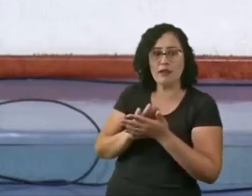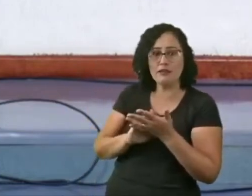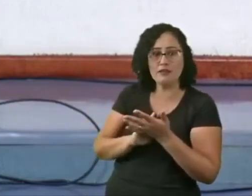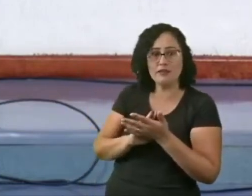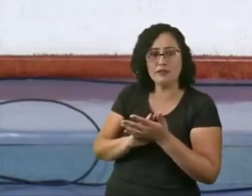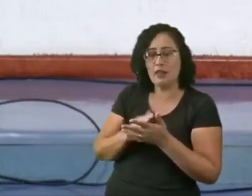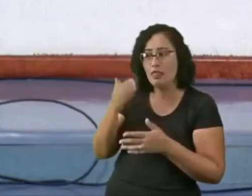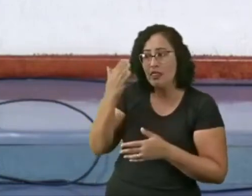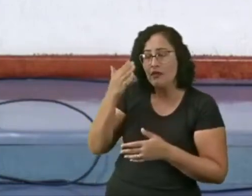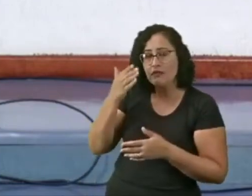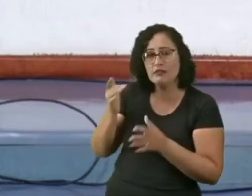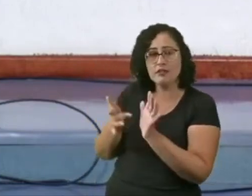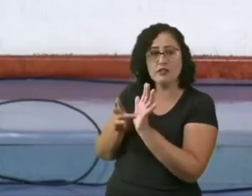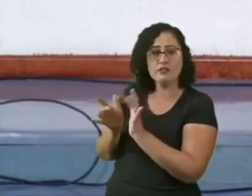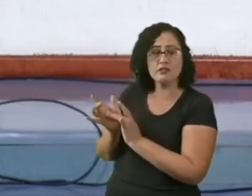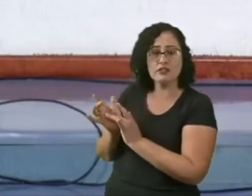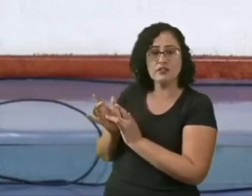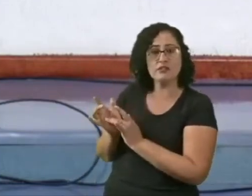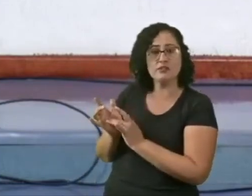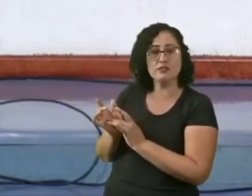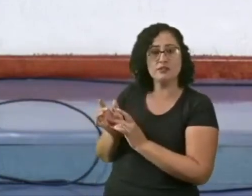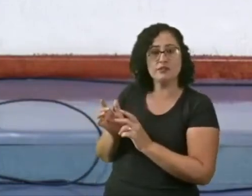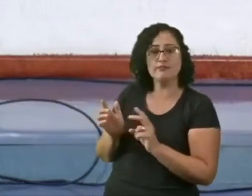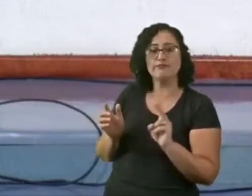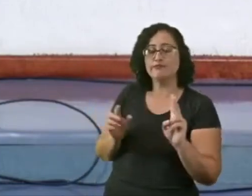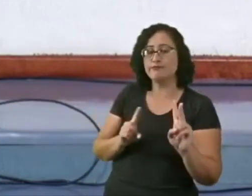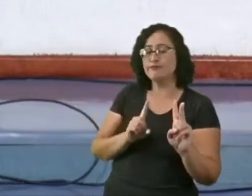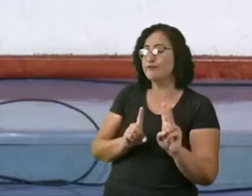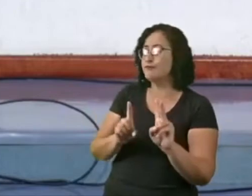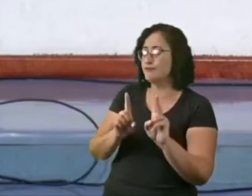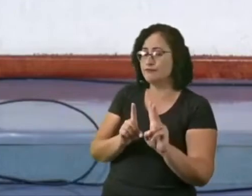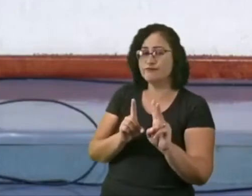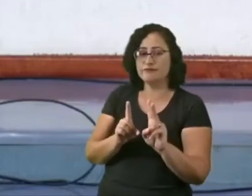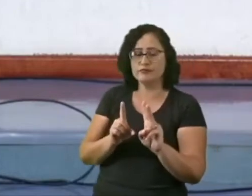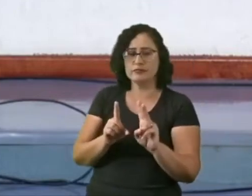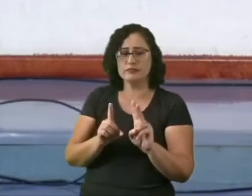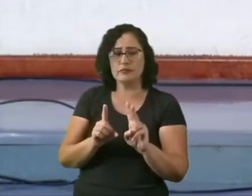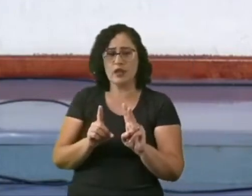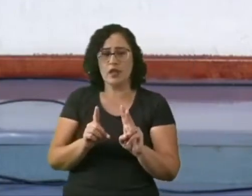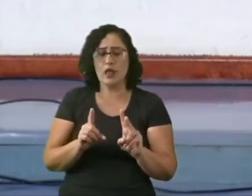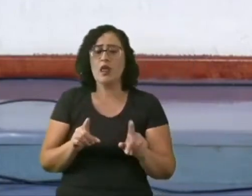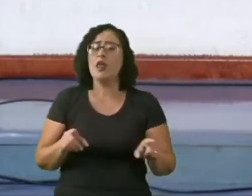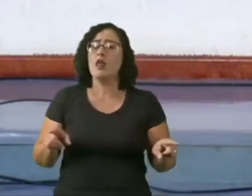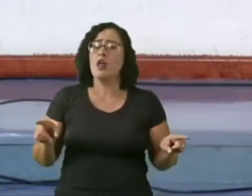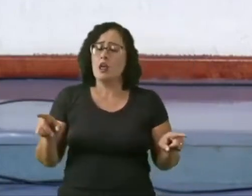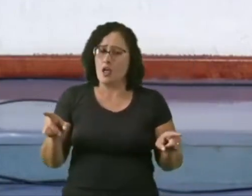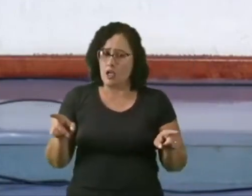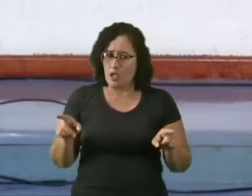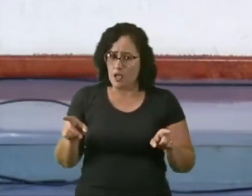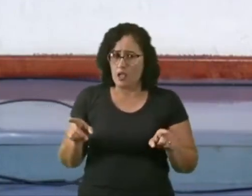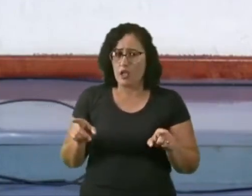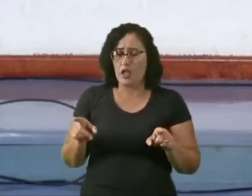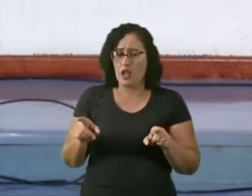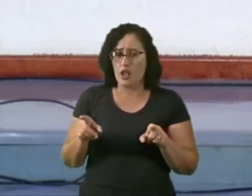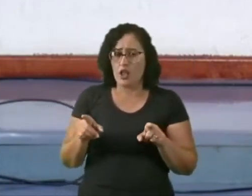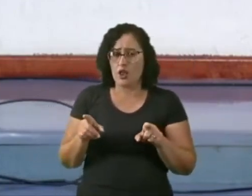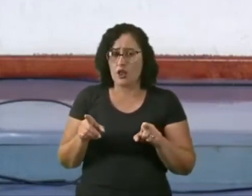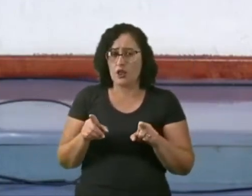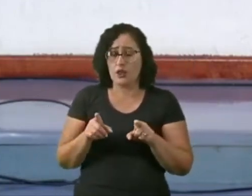Como é possível isso? É possível, irmãos, que na caminhada, ou seja, no momento